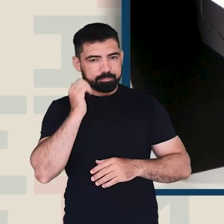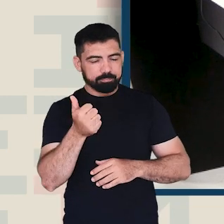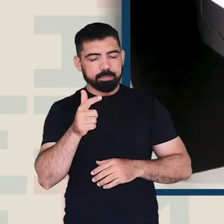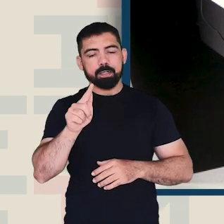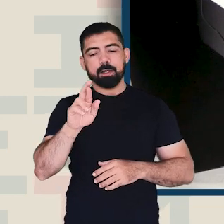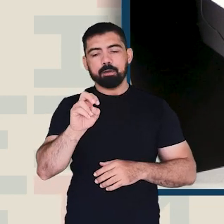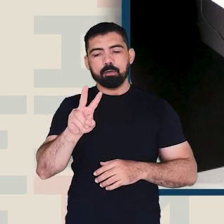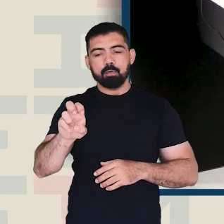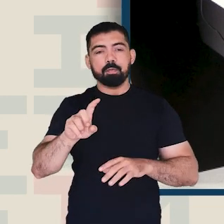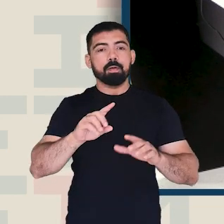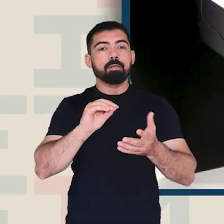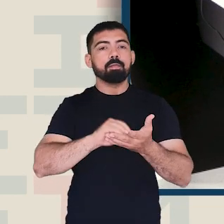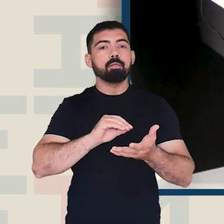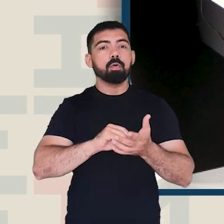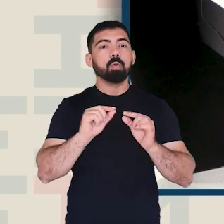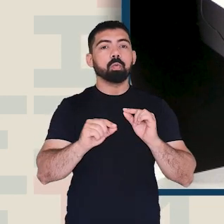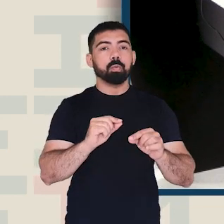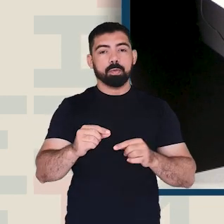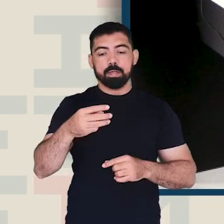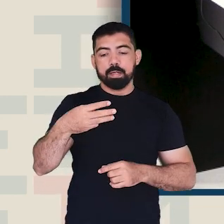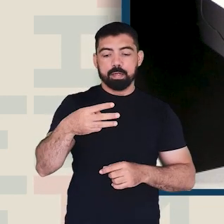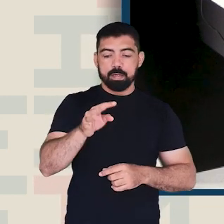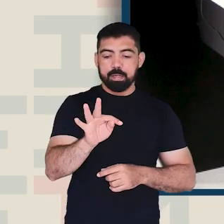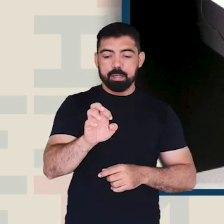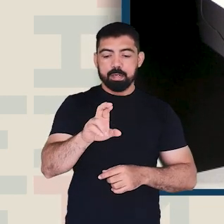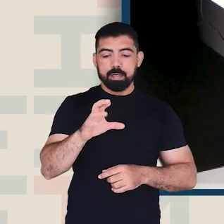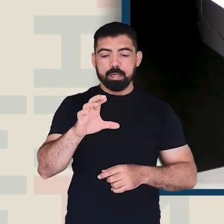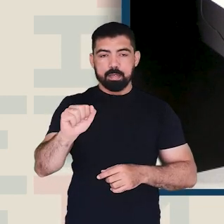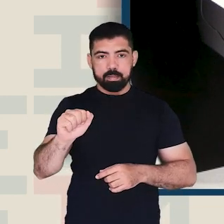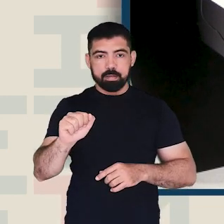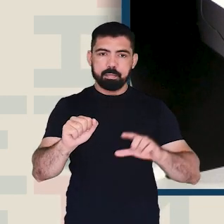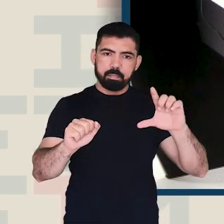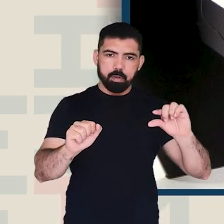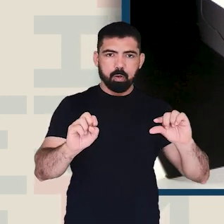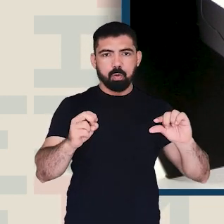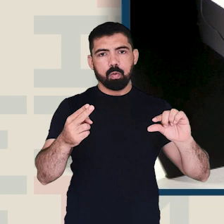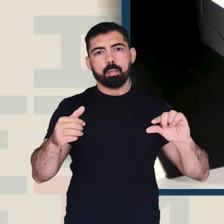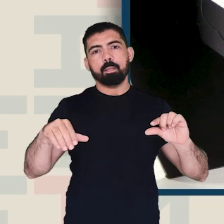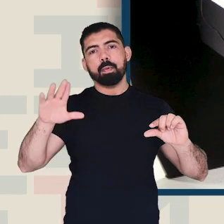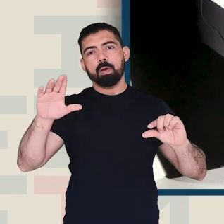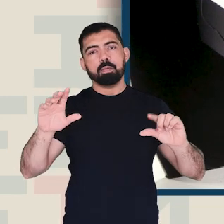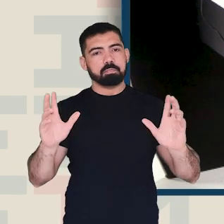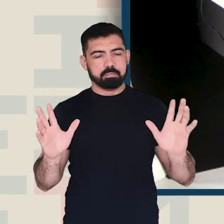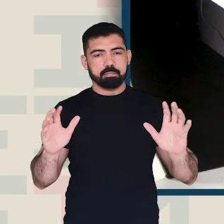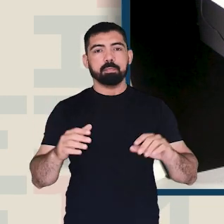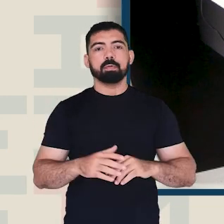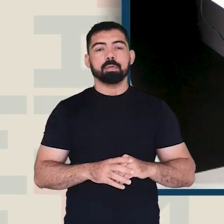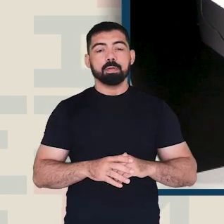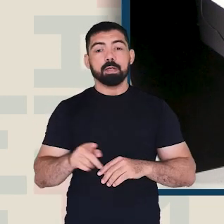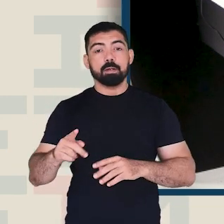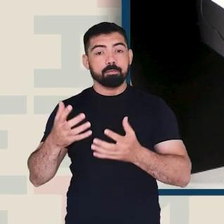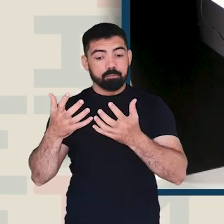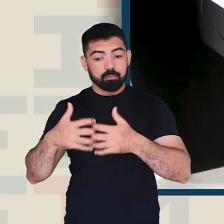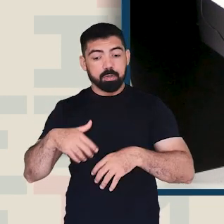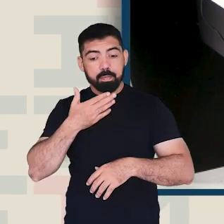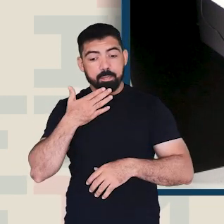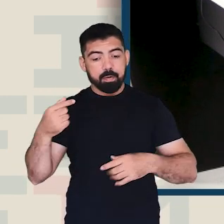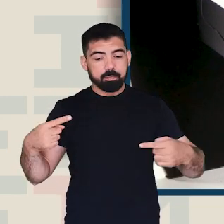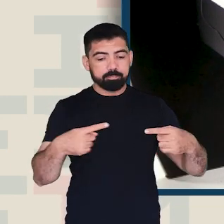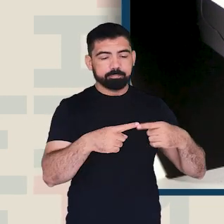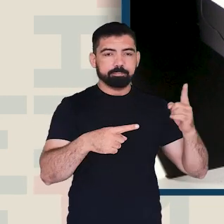não tem a terça, não tem terça menor e terça maior. Então esse groove, ele funciona muito bem para um acorde maior e um acorde